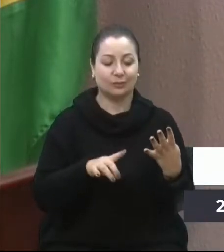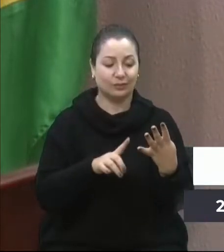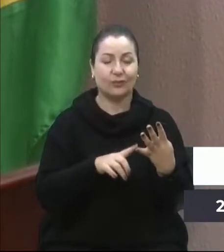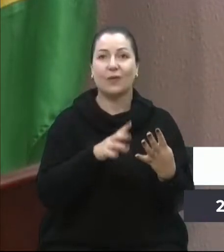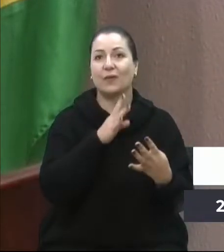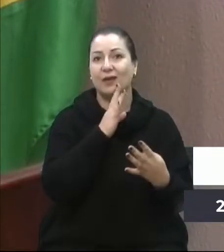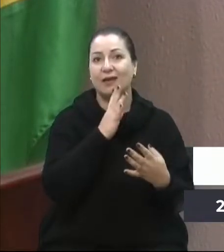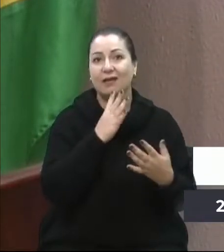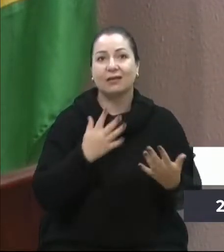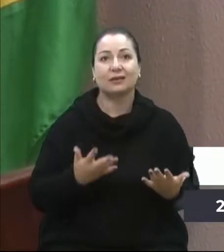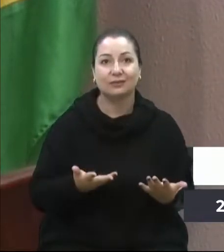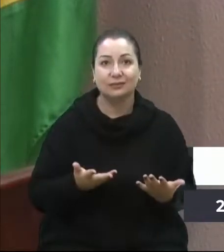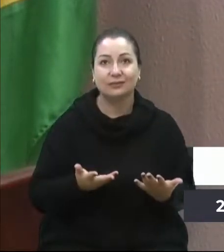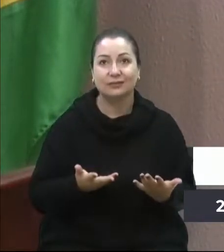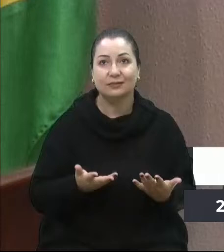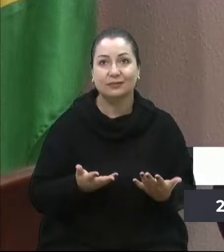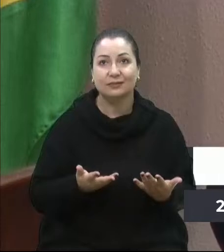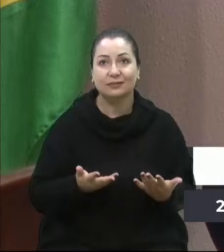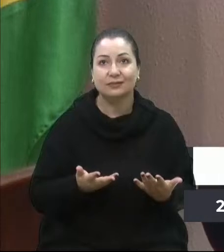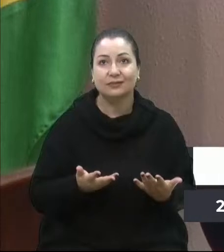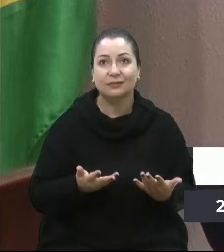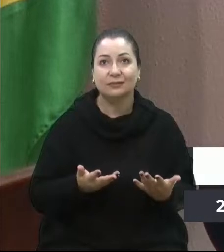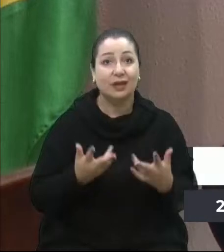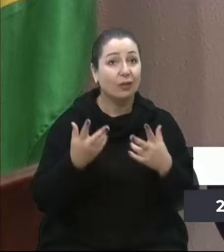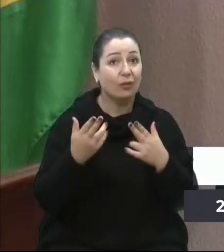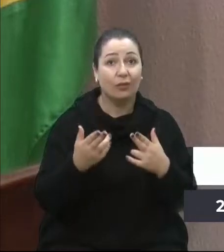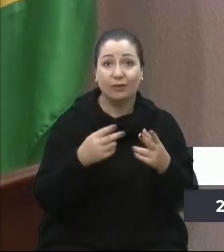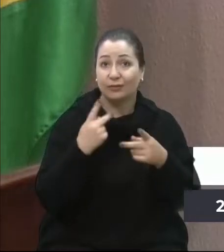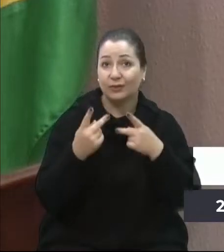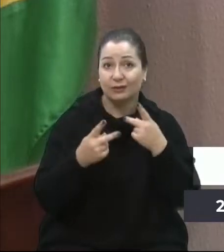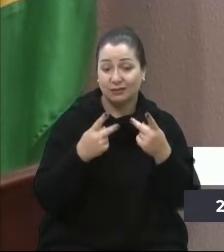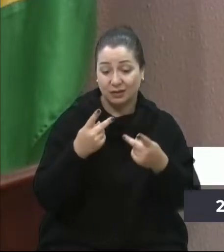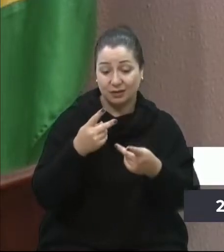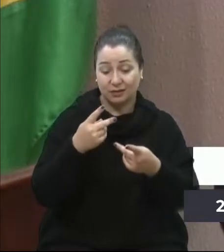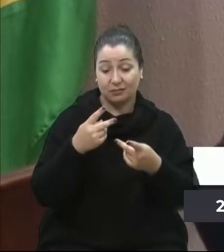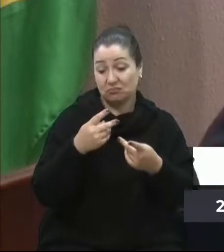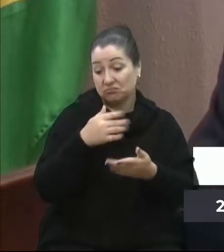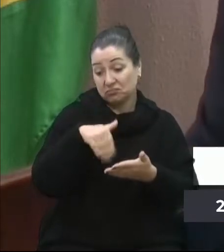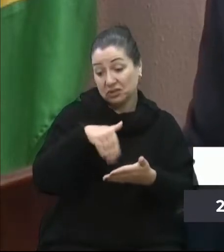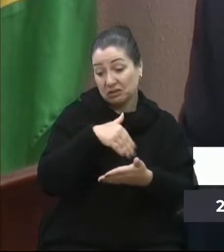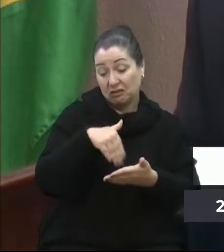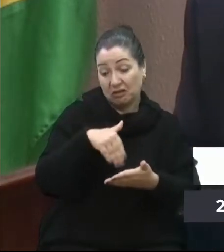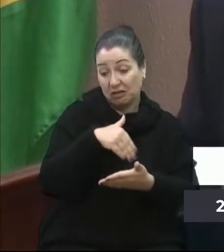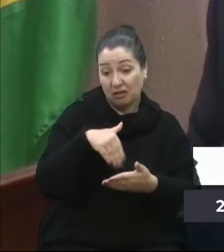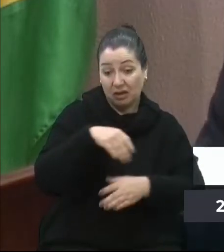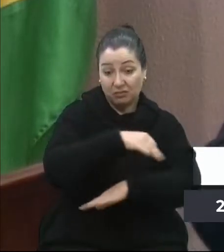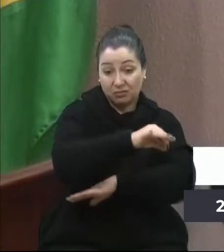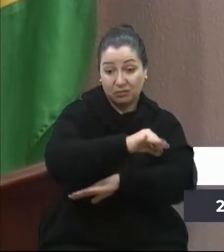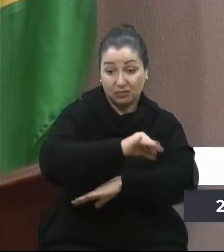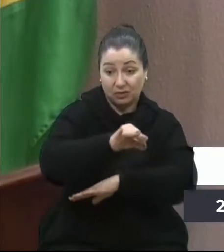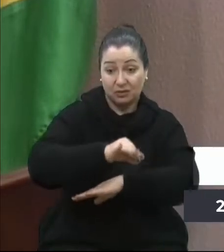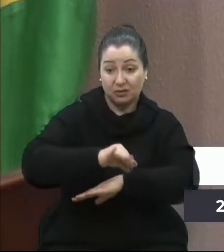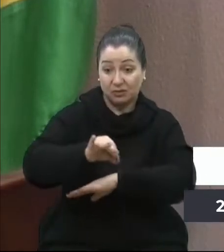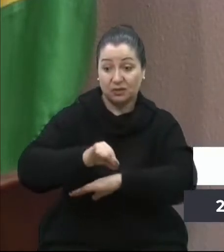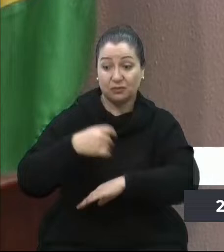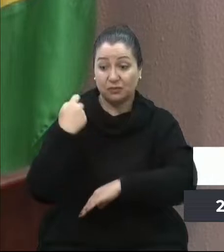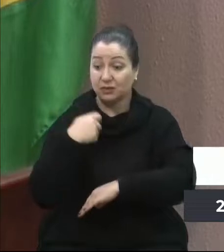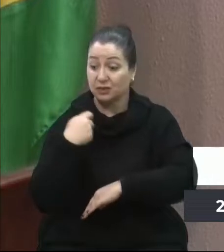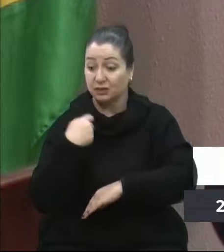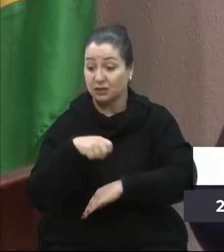conhecimento. É a mesma coisa eu dizer que o secretário de urbanismo tem que ser arquiteto, ou tem que ser